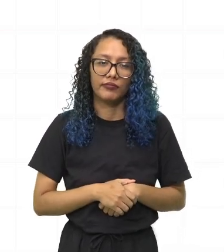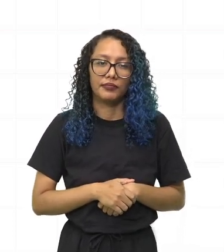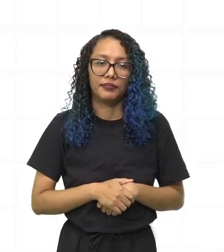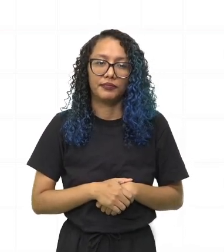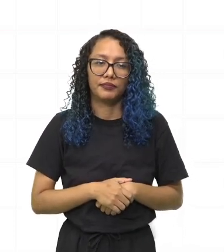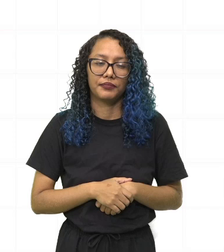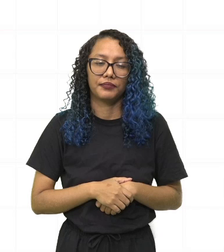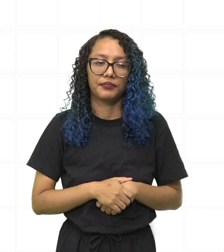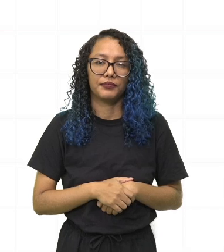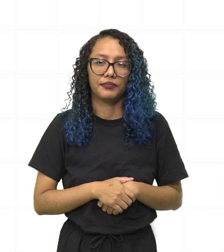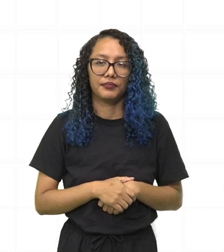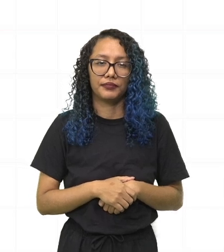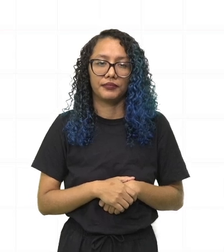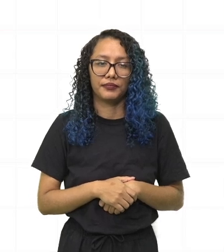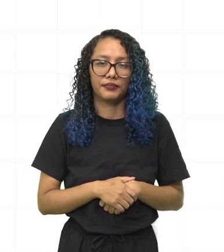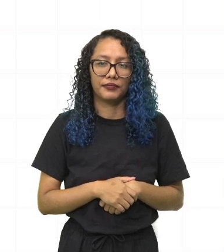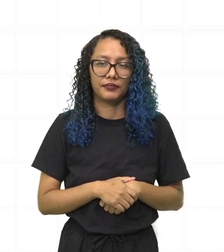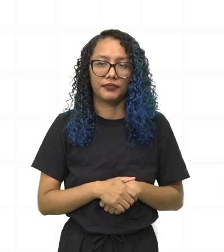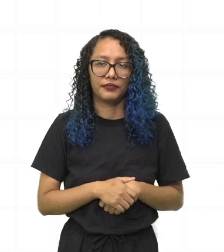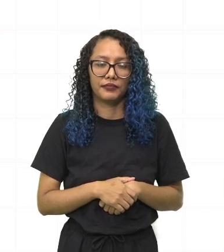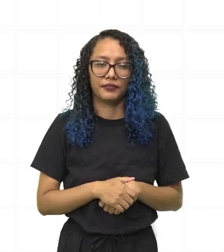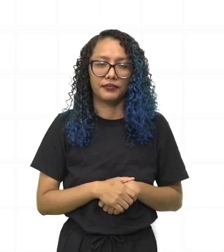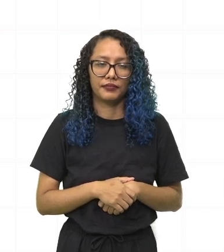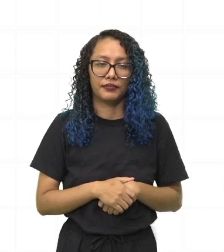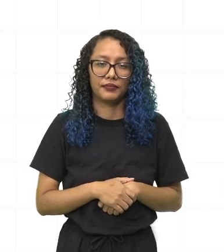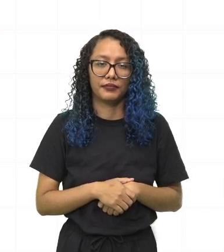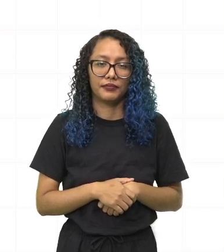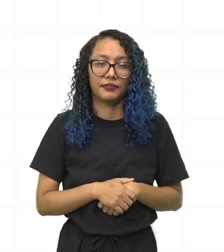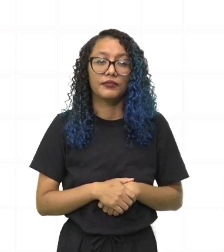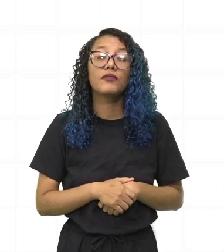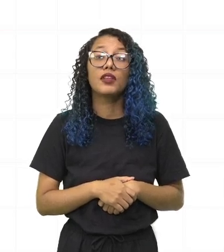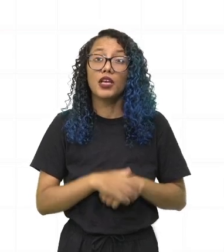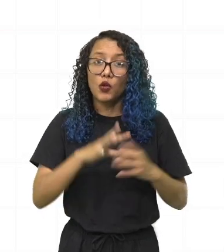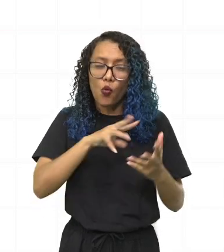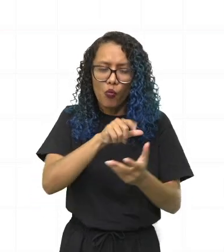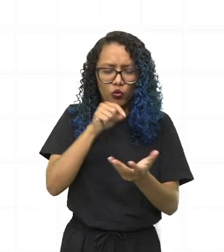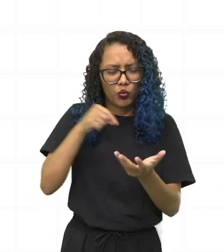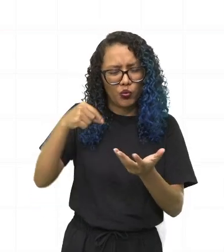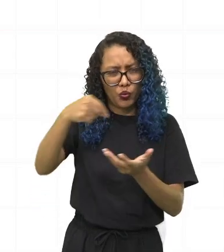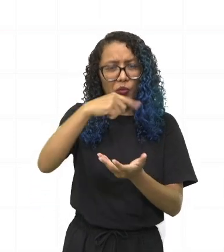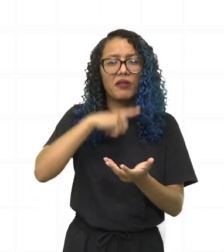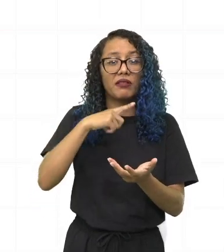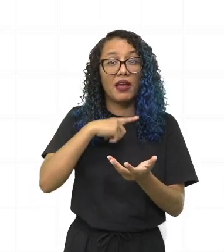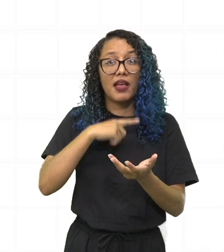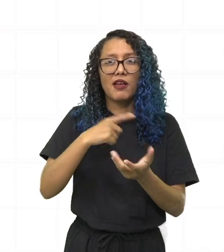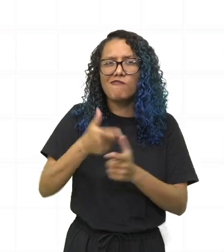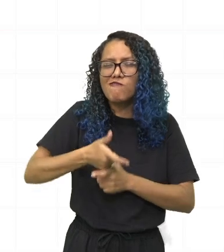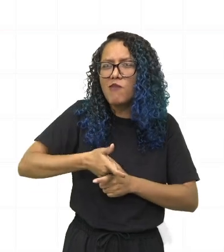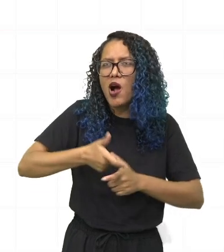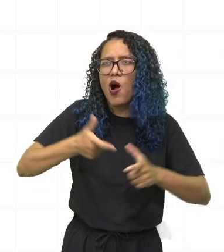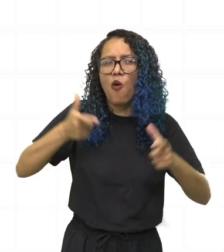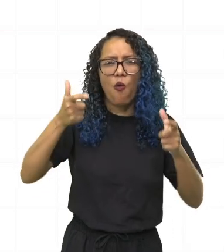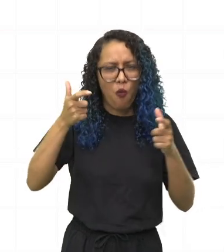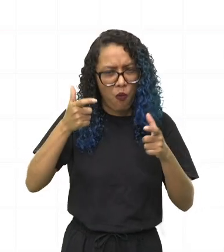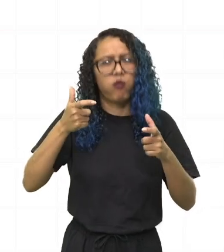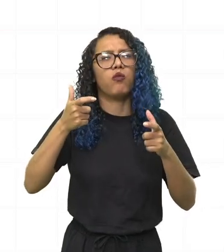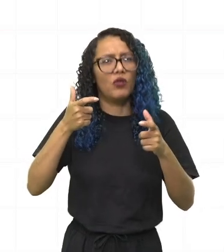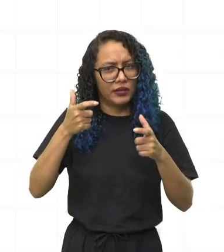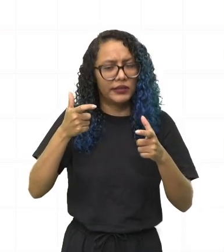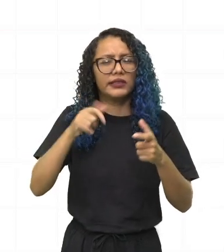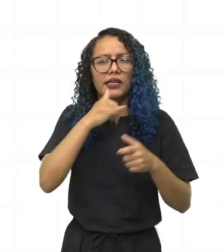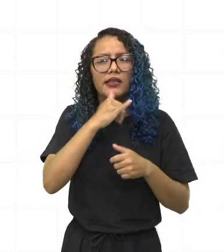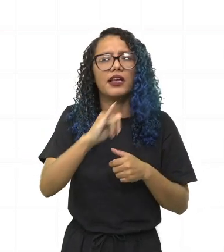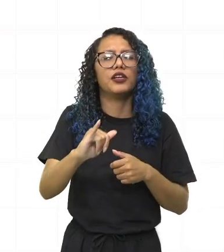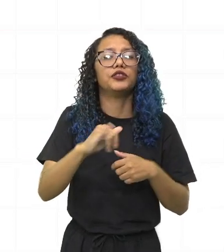Unidos. E aí, né, no mundo nós temos as maiores usinas hidrelétricas que a gente destaca aí, que a maior